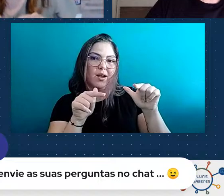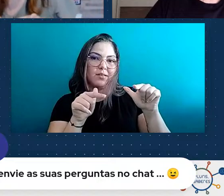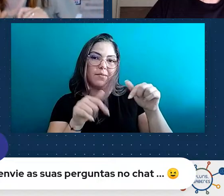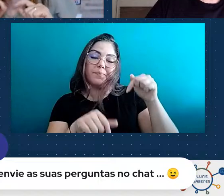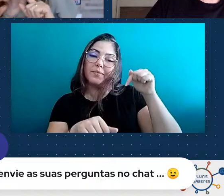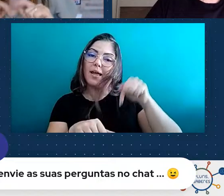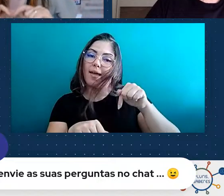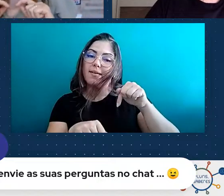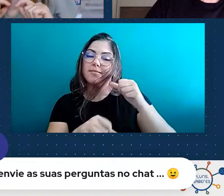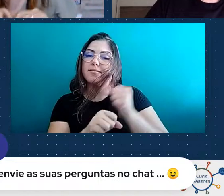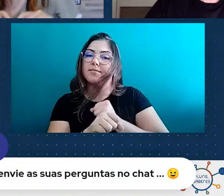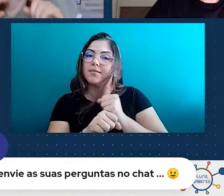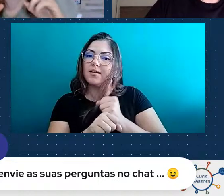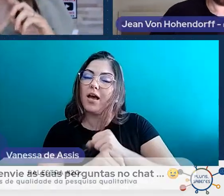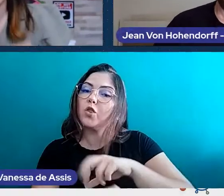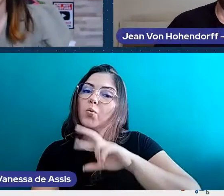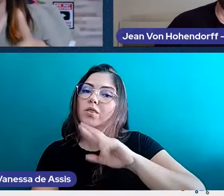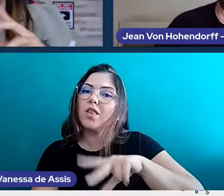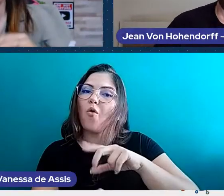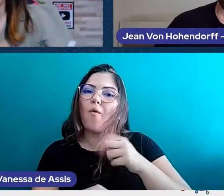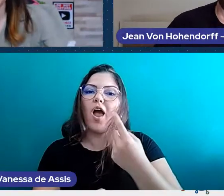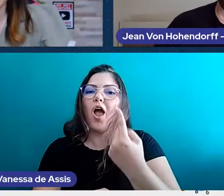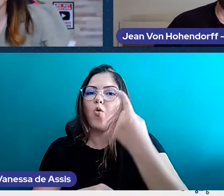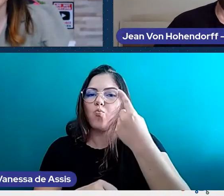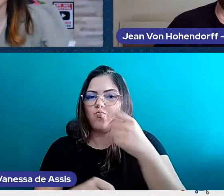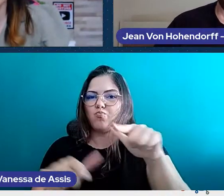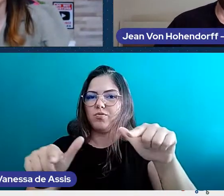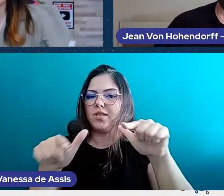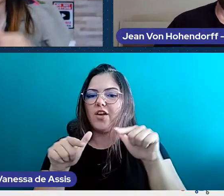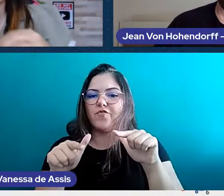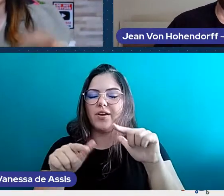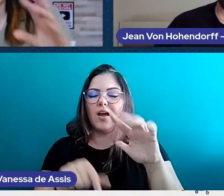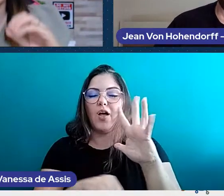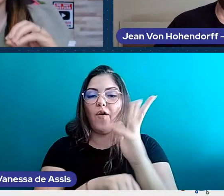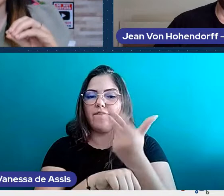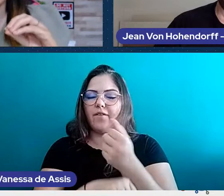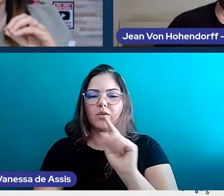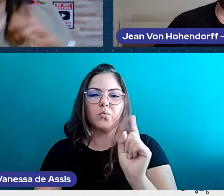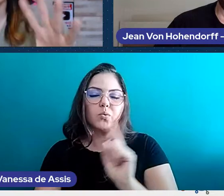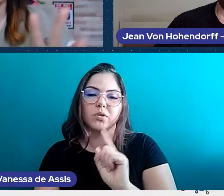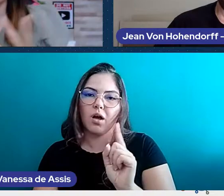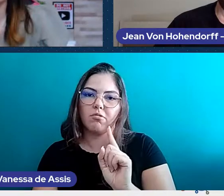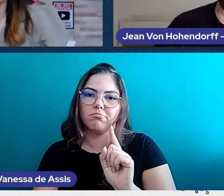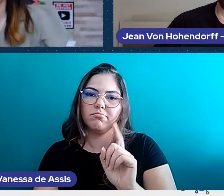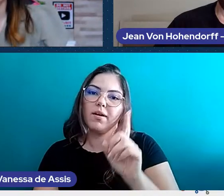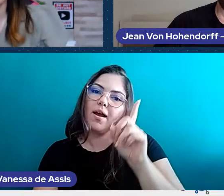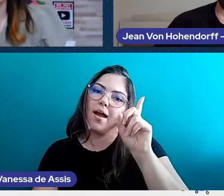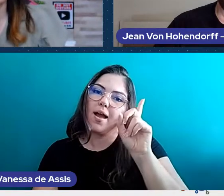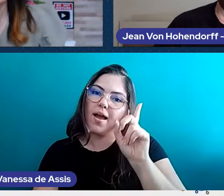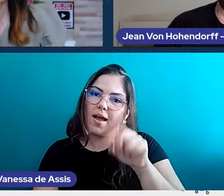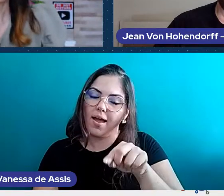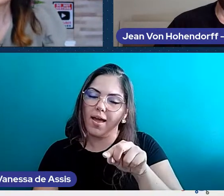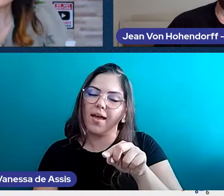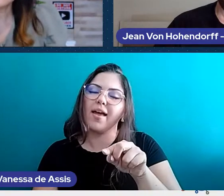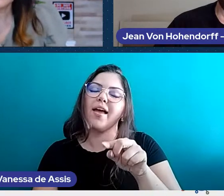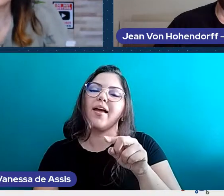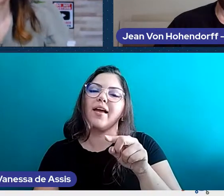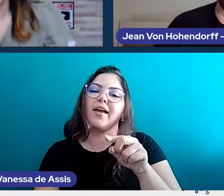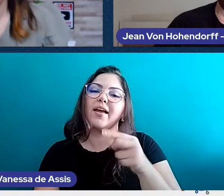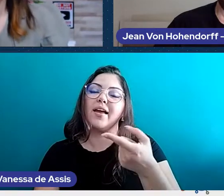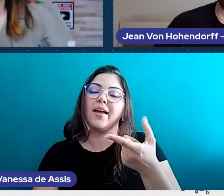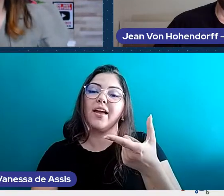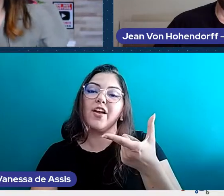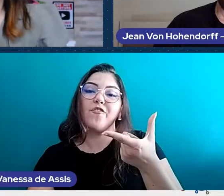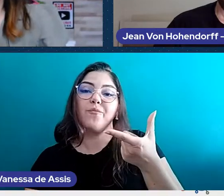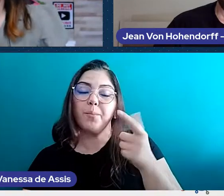tem certificado por evento, o certificado é por palestra. Assistir 20 palestras para receber 20 certificados. Tá certo?